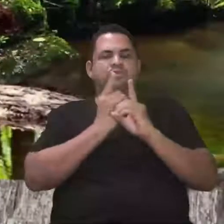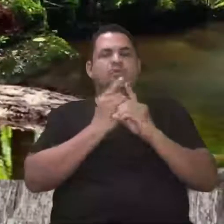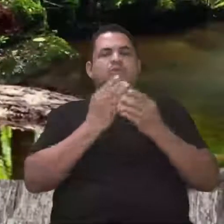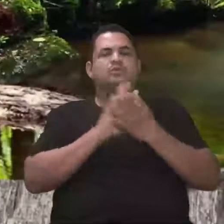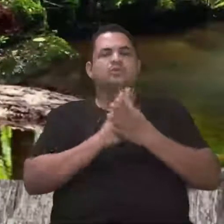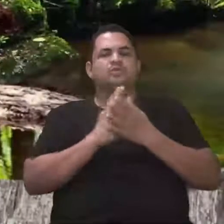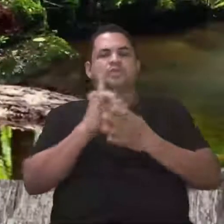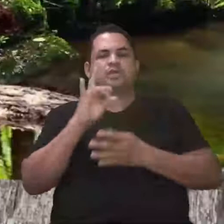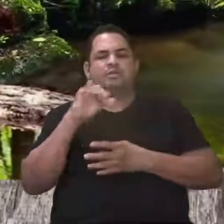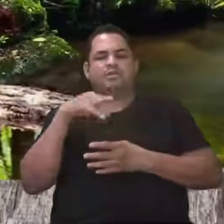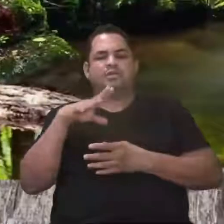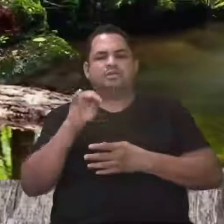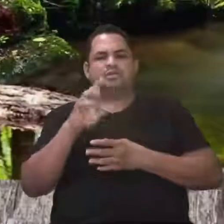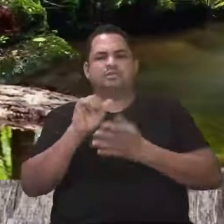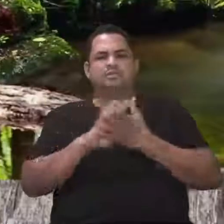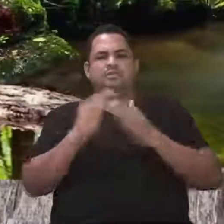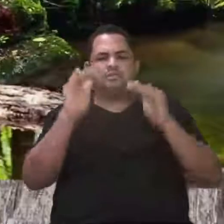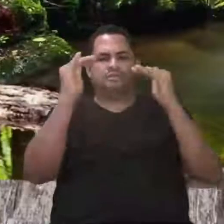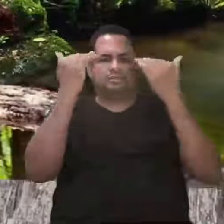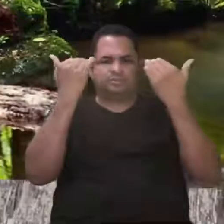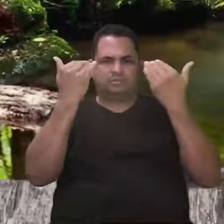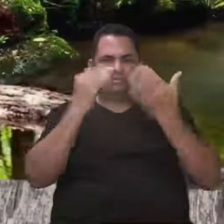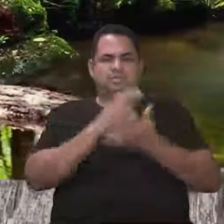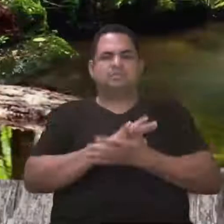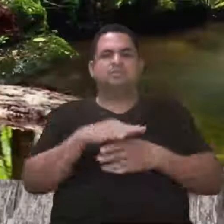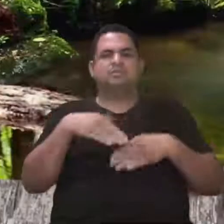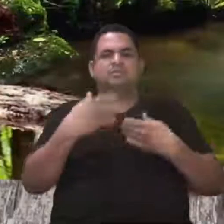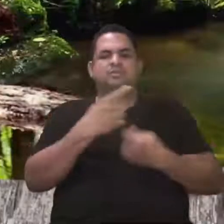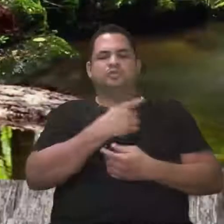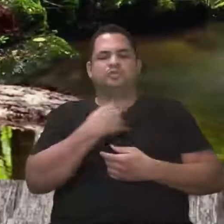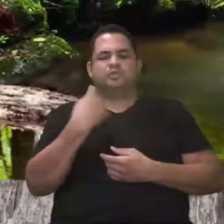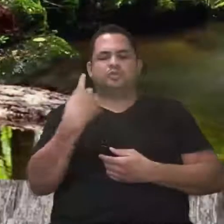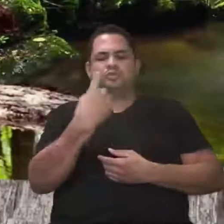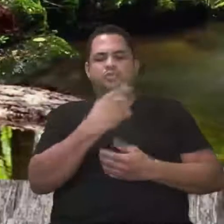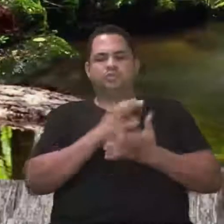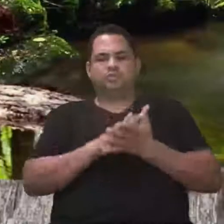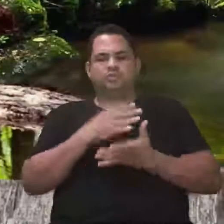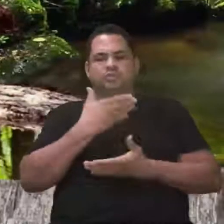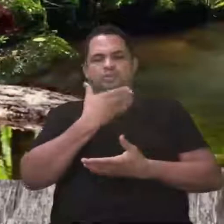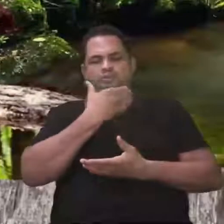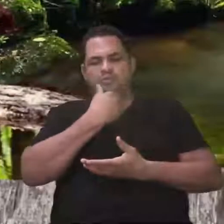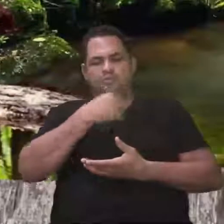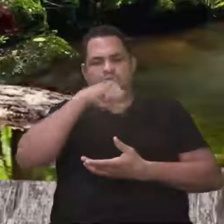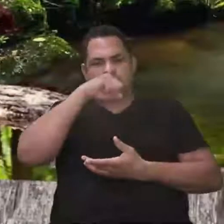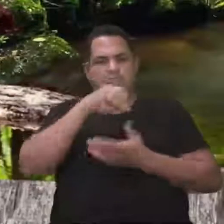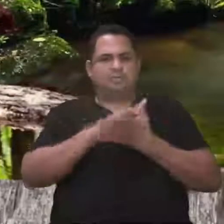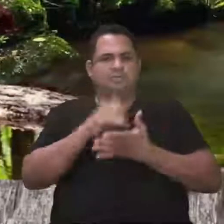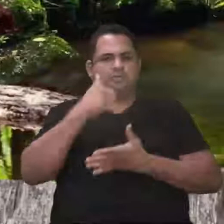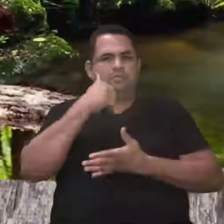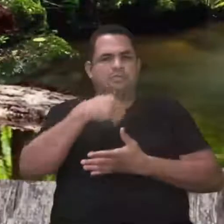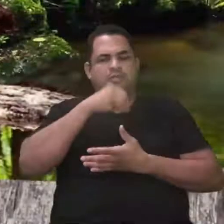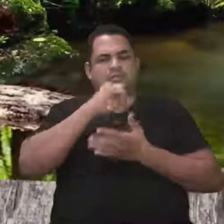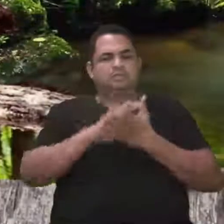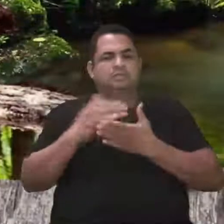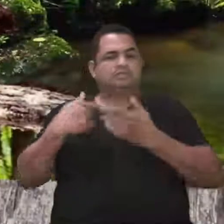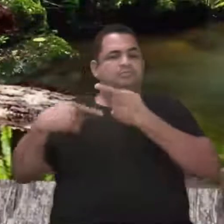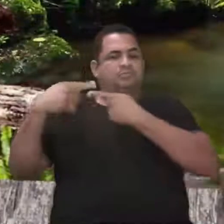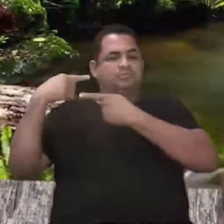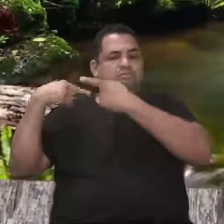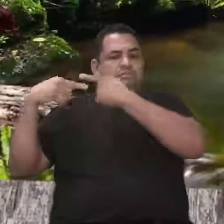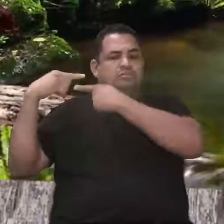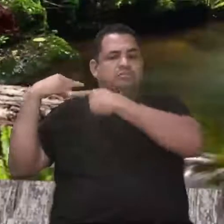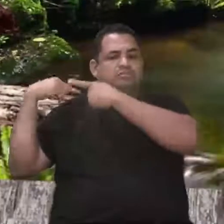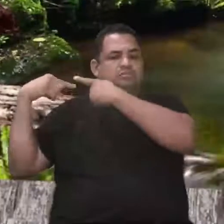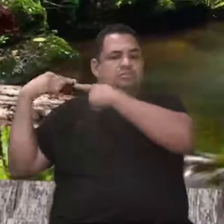gametas. Agora, presta atenção, os nossos pais tiveram seus pais, que tiveram seus pais, seus